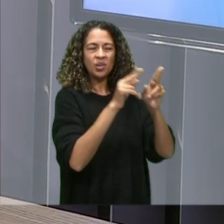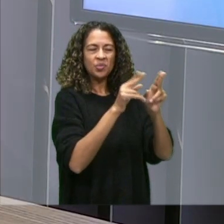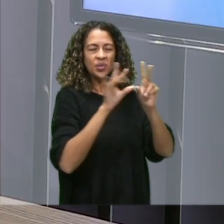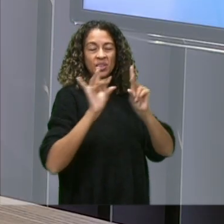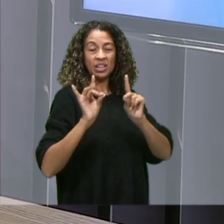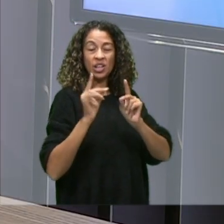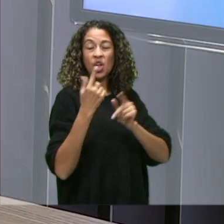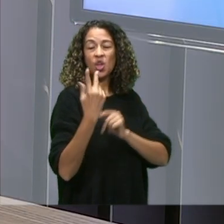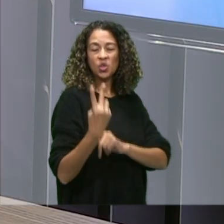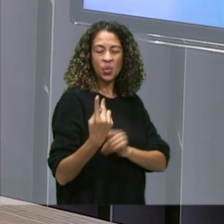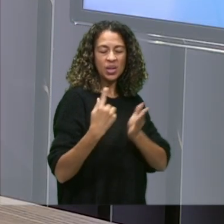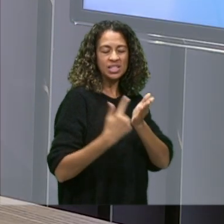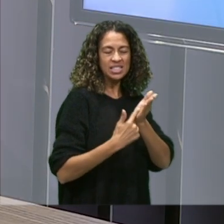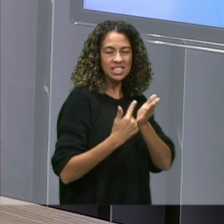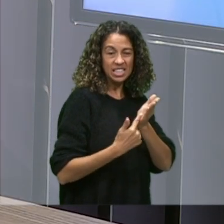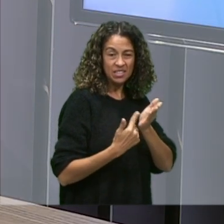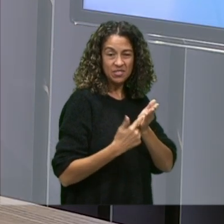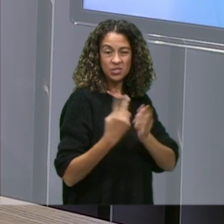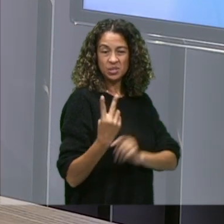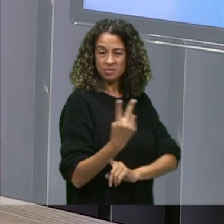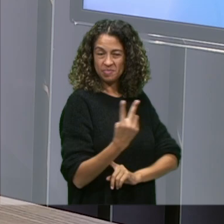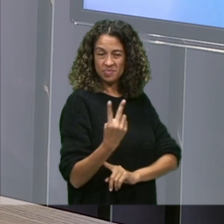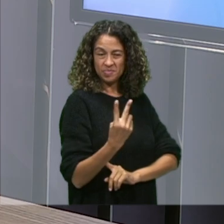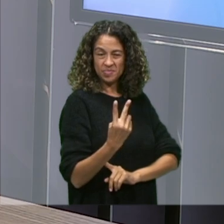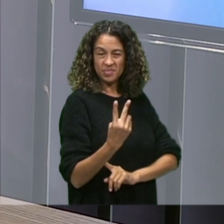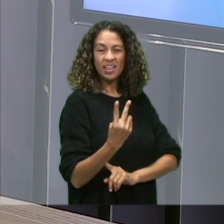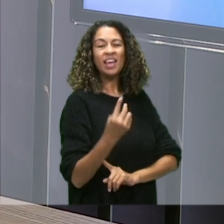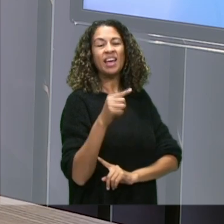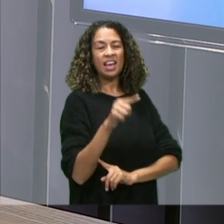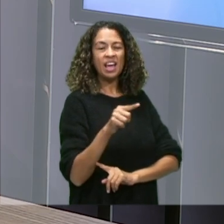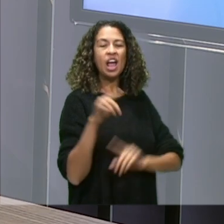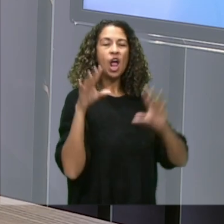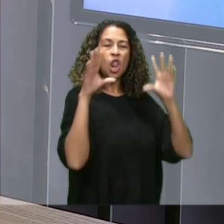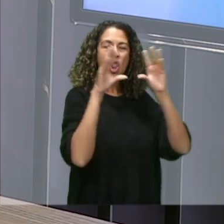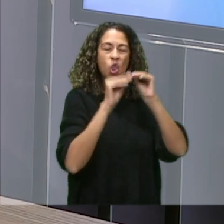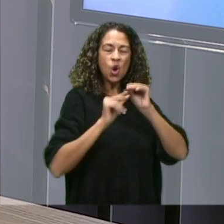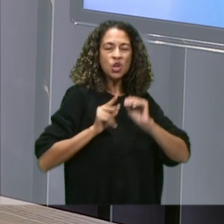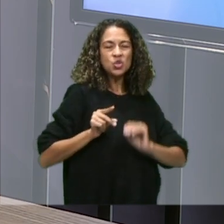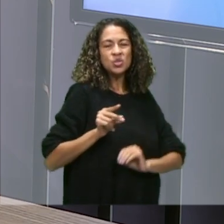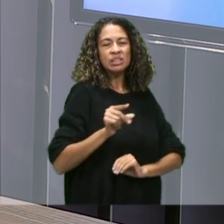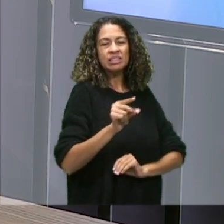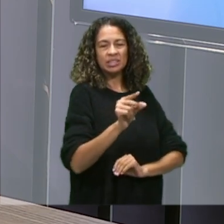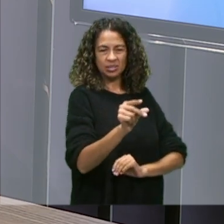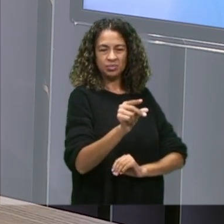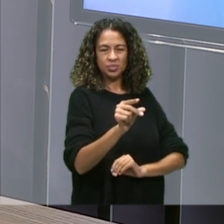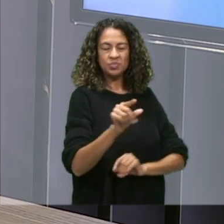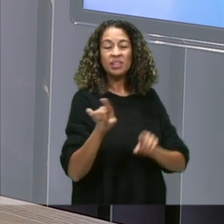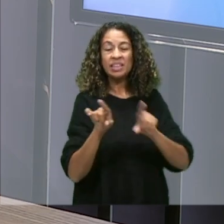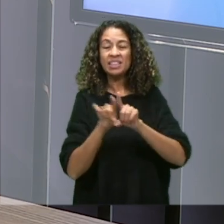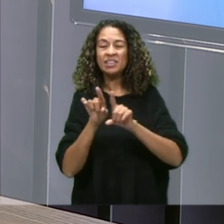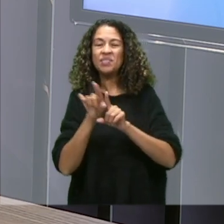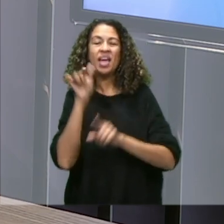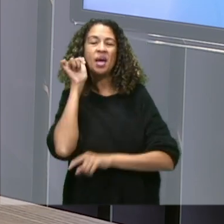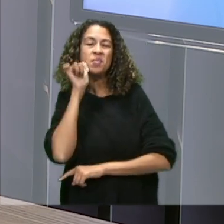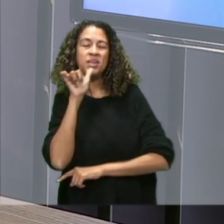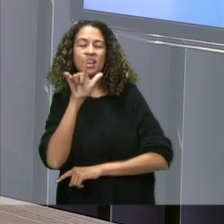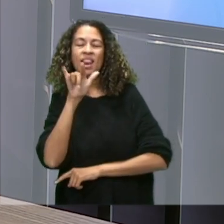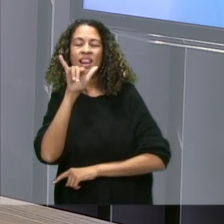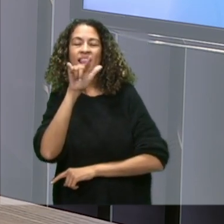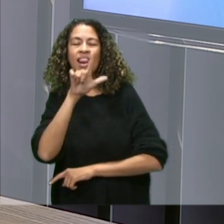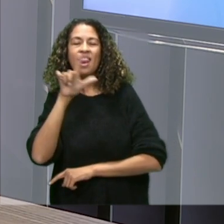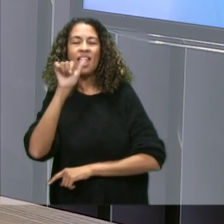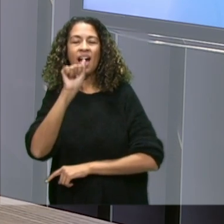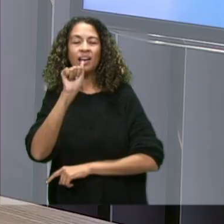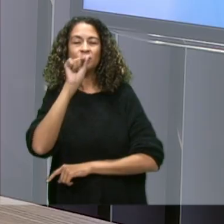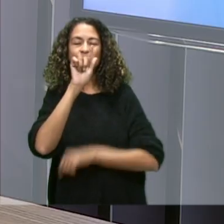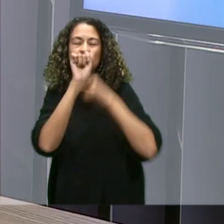distintos, A Noite Sem Fim e esse outro, Lilá e o Sorriso que Iluminava o Mundo. Livros